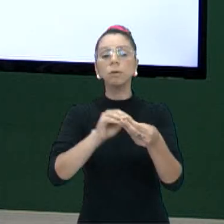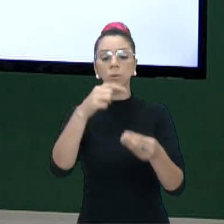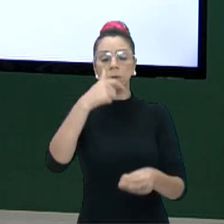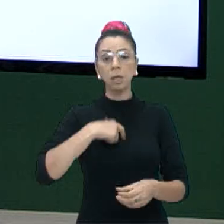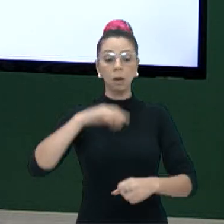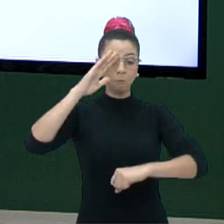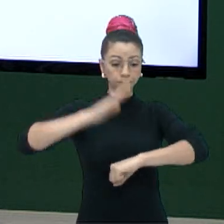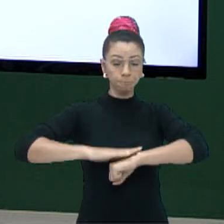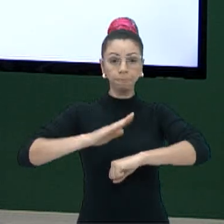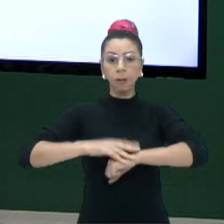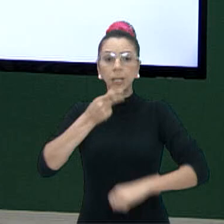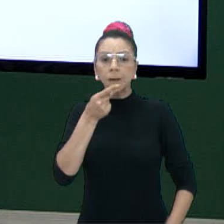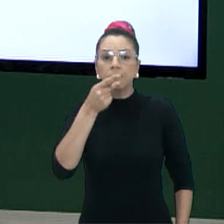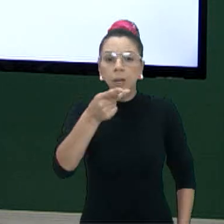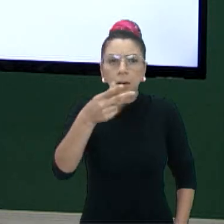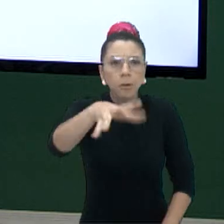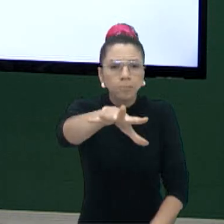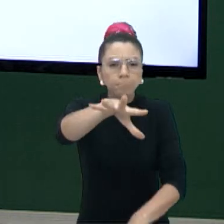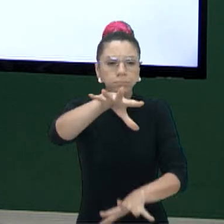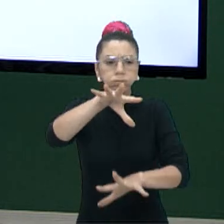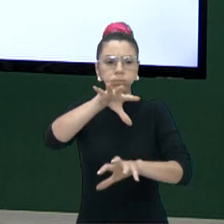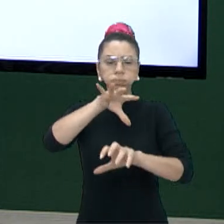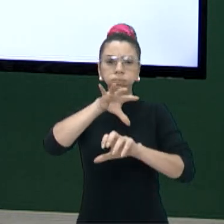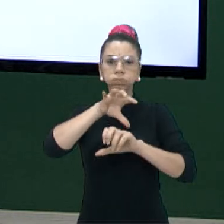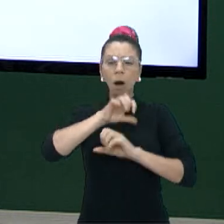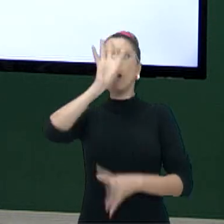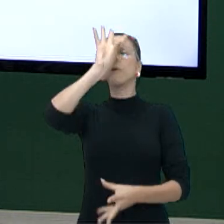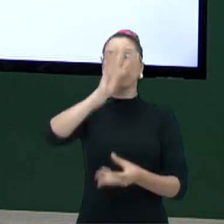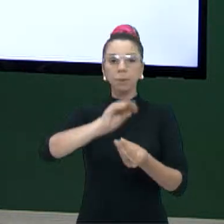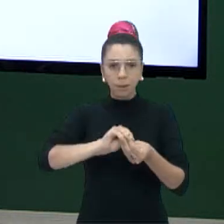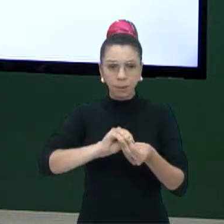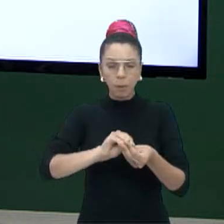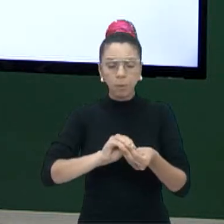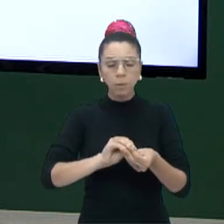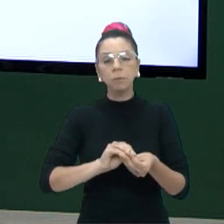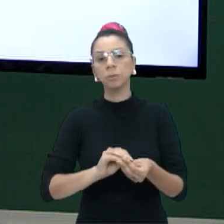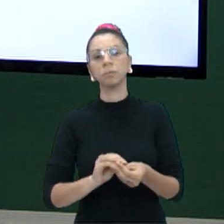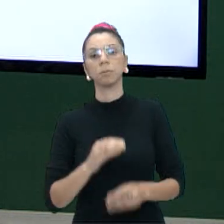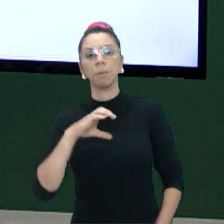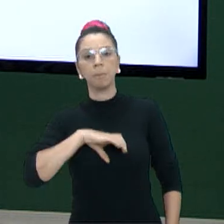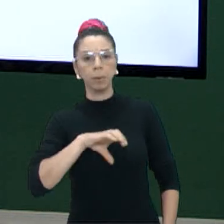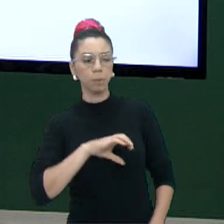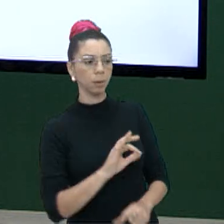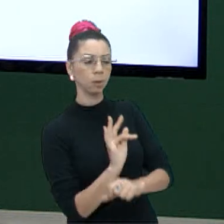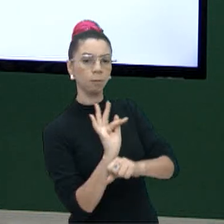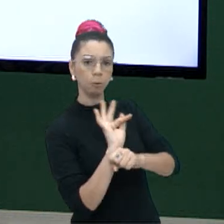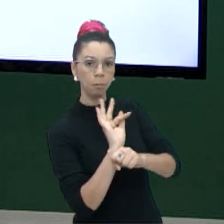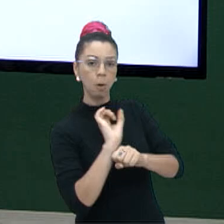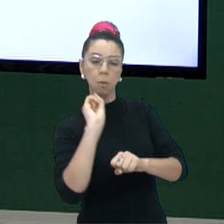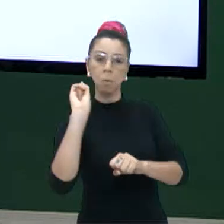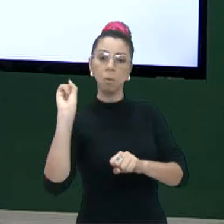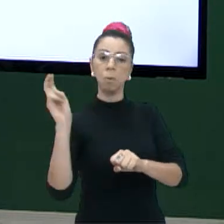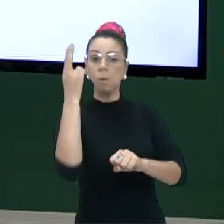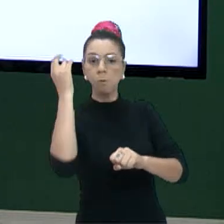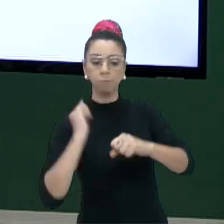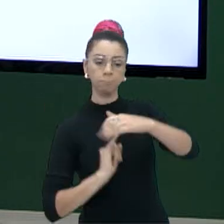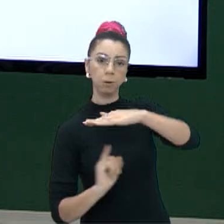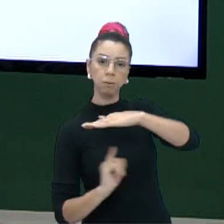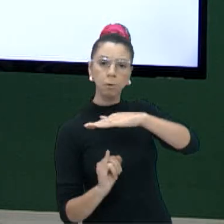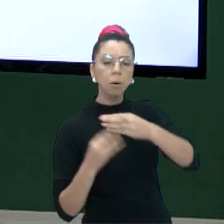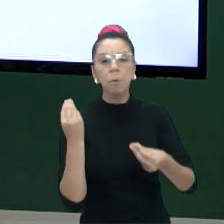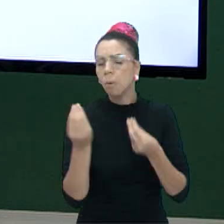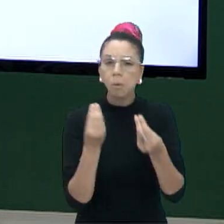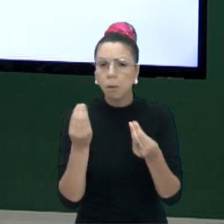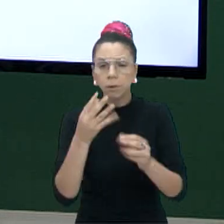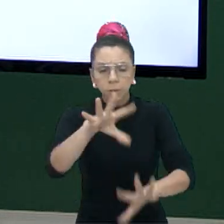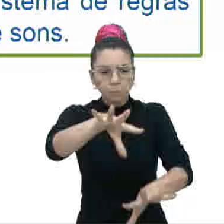que vocês captam o que eu falo? Seja esse português norma culta, ou seja, as gírias que eu uso. Como que vocês captam